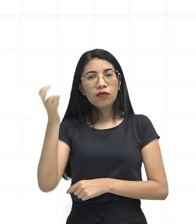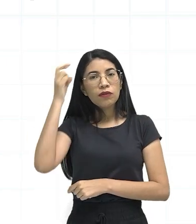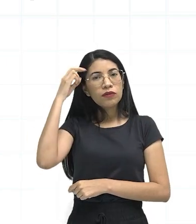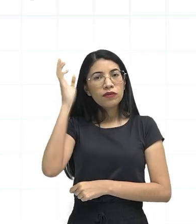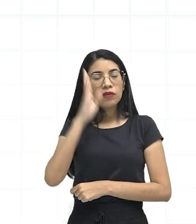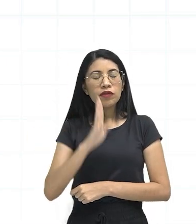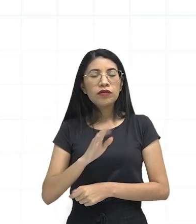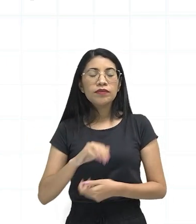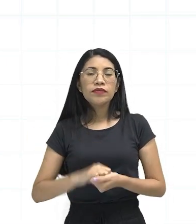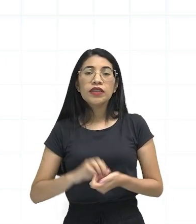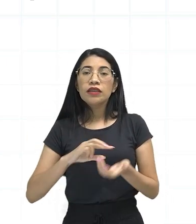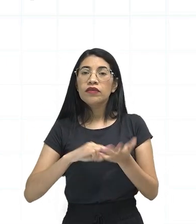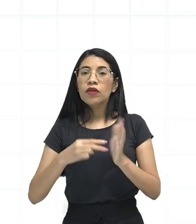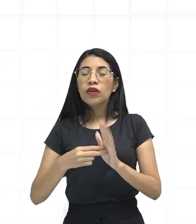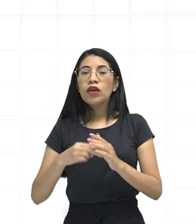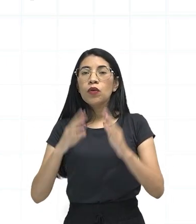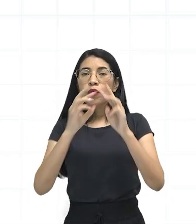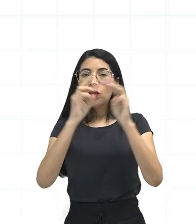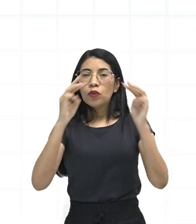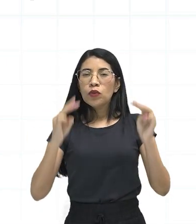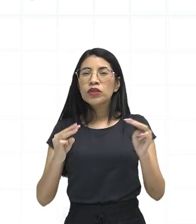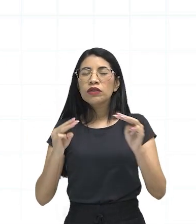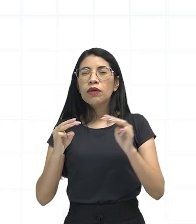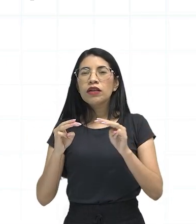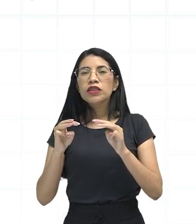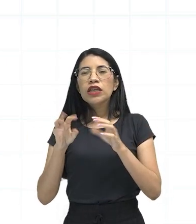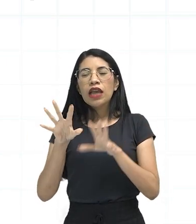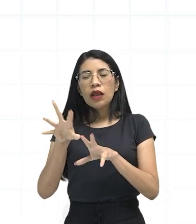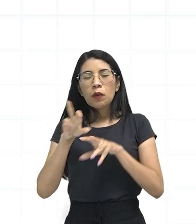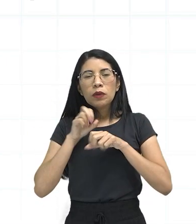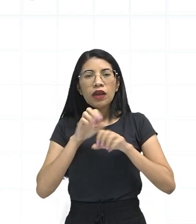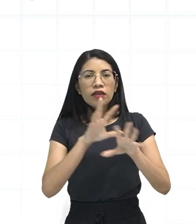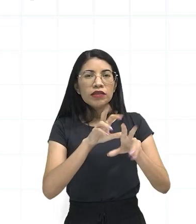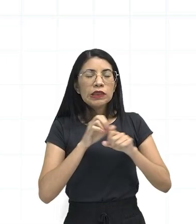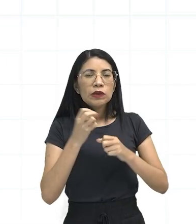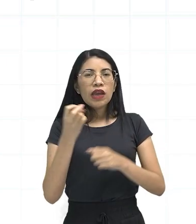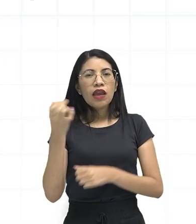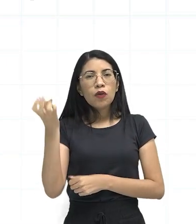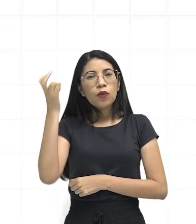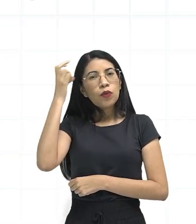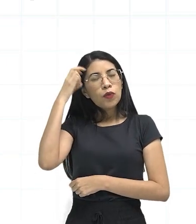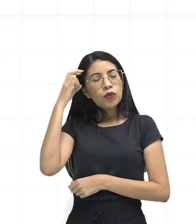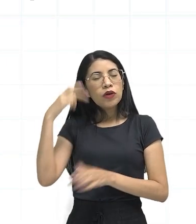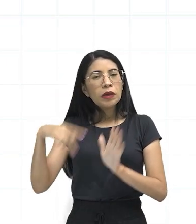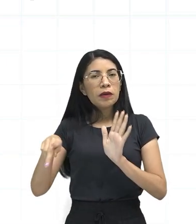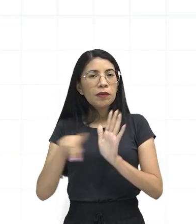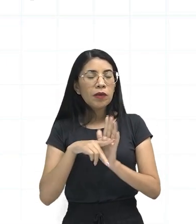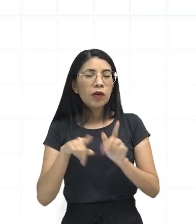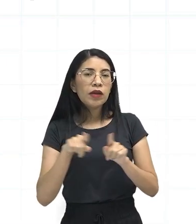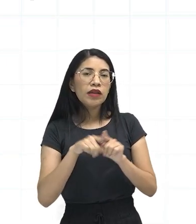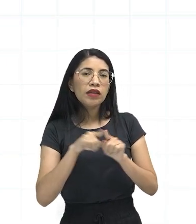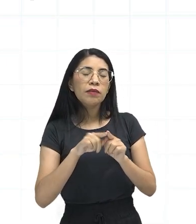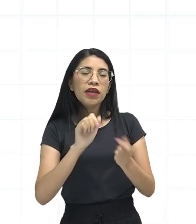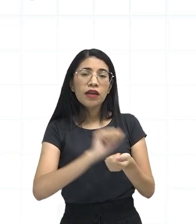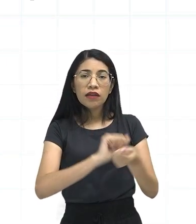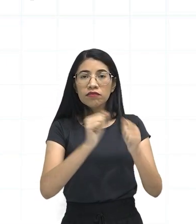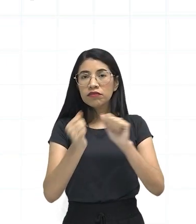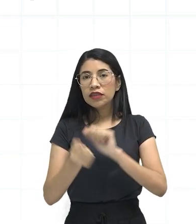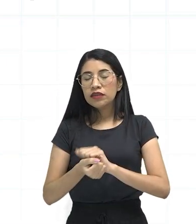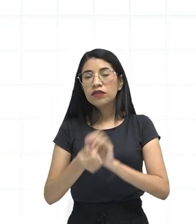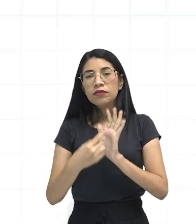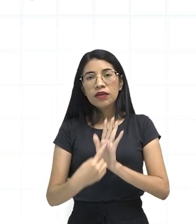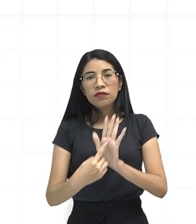onde o circo passava, ela já pegava ali informações daquele local, né, colocando aí os traços brasileiros